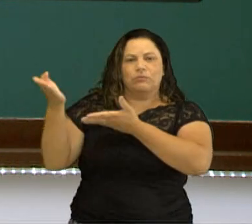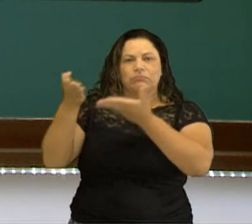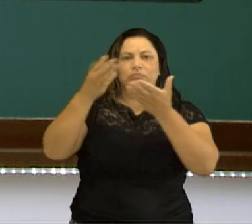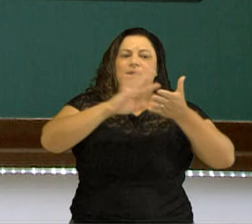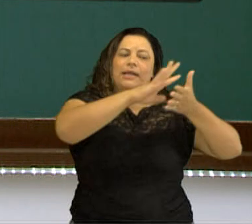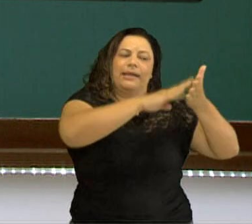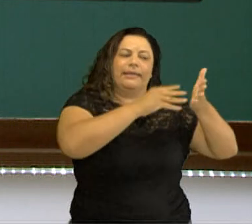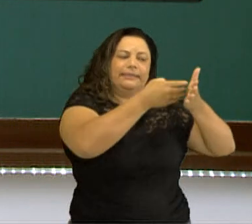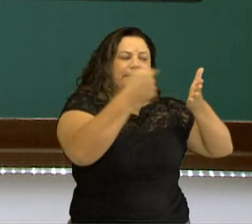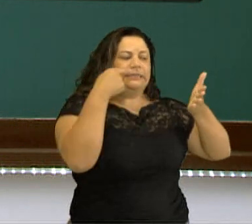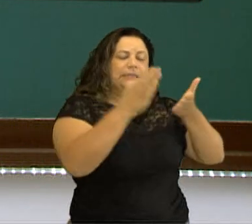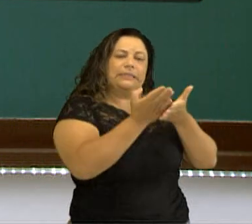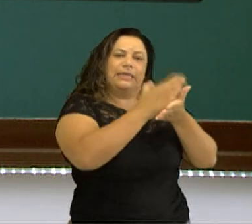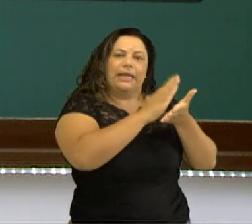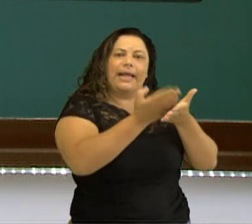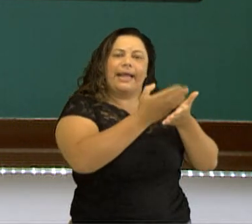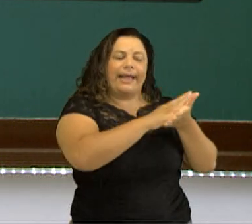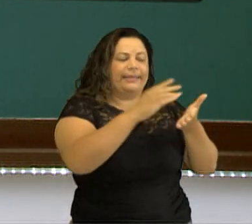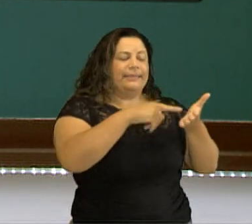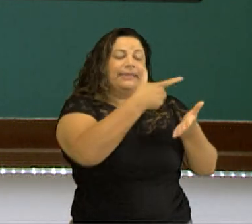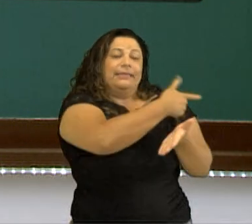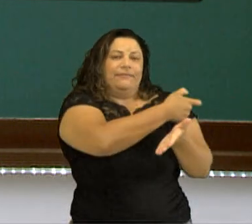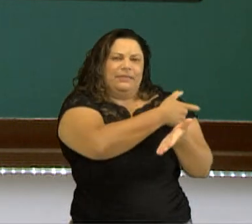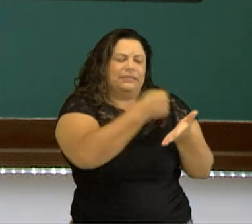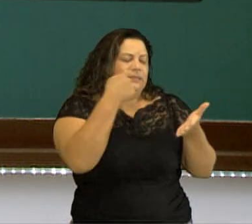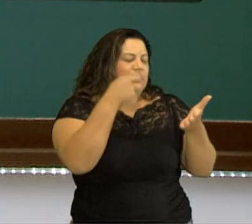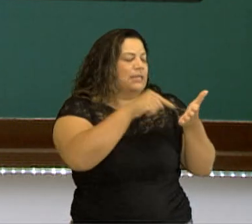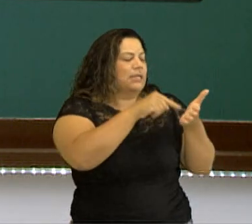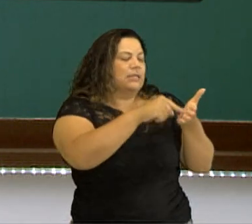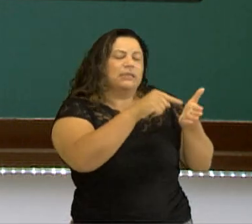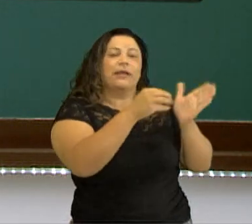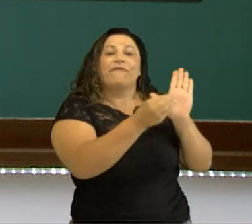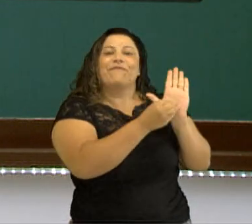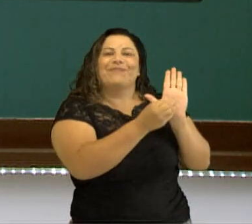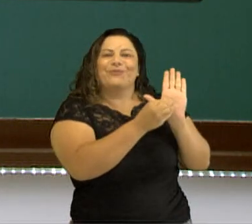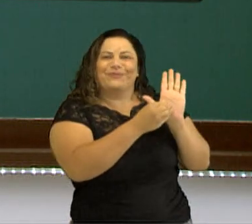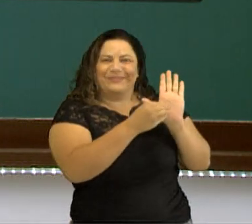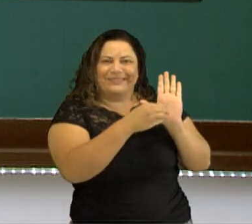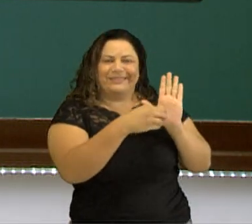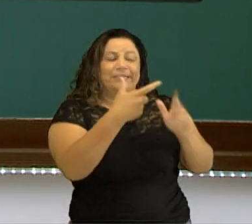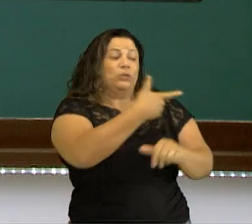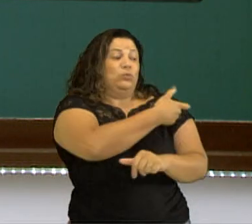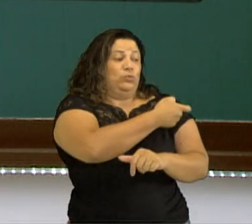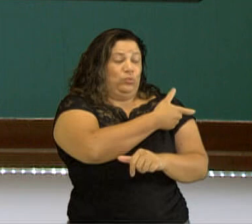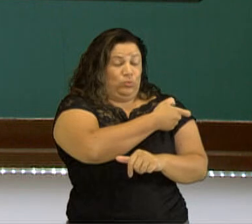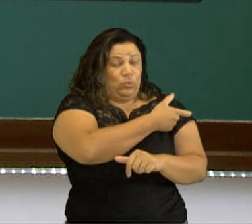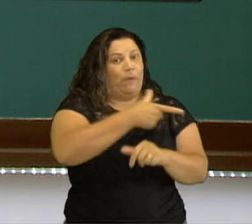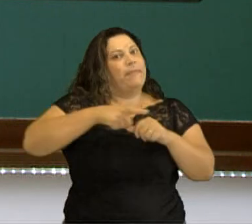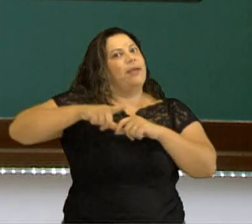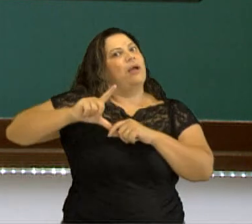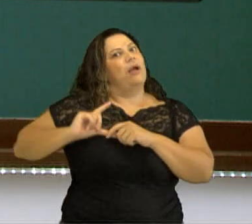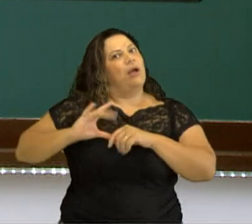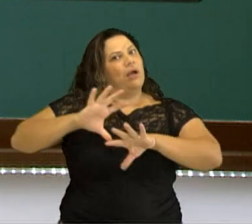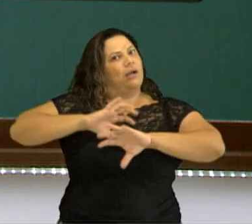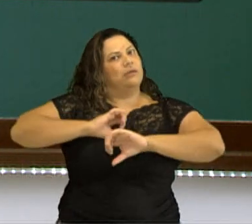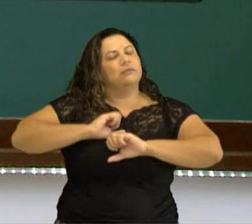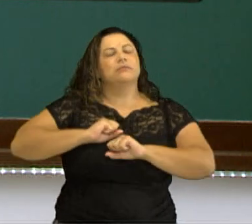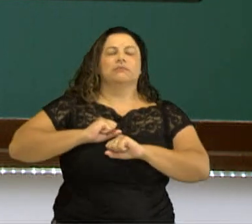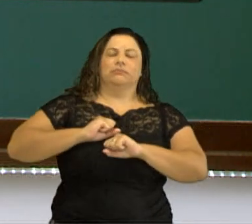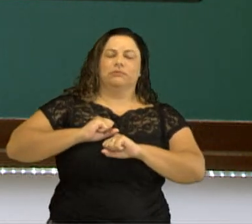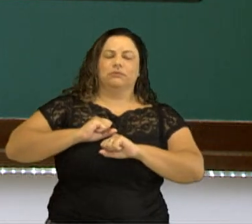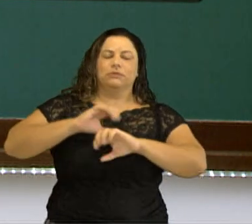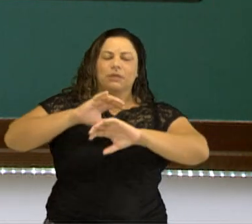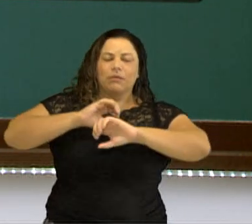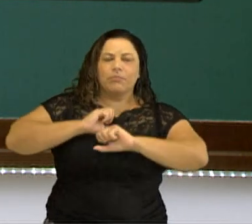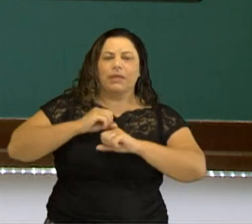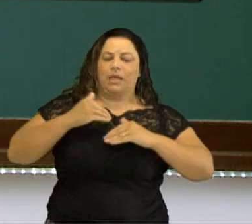carteira de vacinação para saber se está tudo em dia. Se estiver faltando alguma vacina, tome antes que você se contraia esses